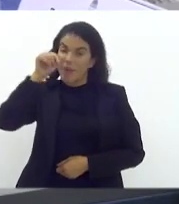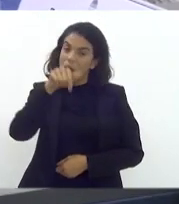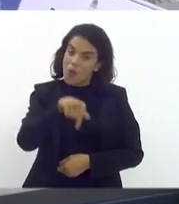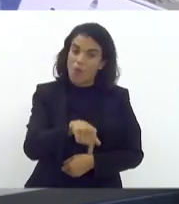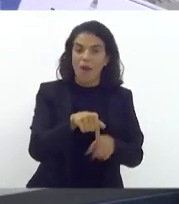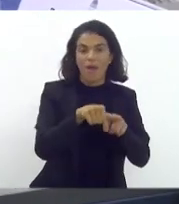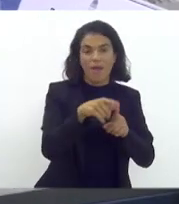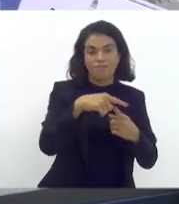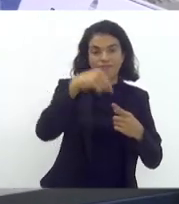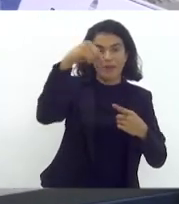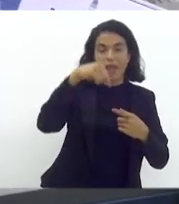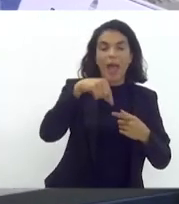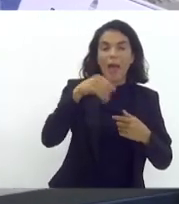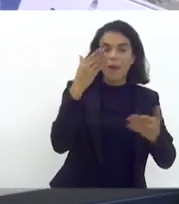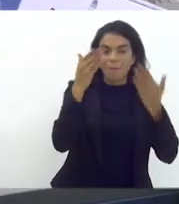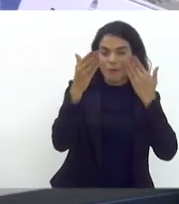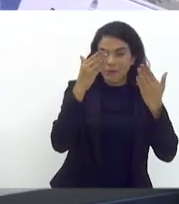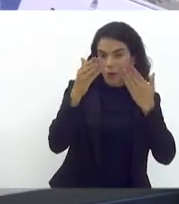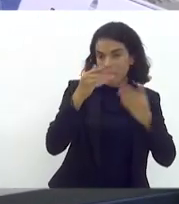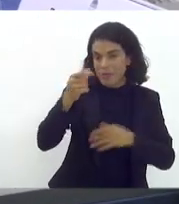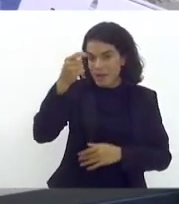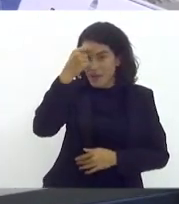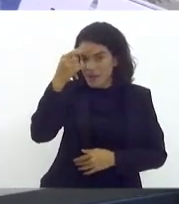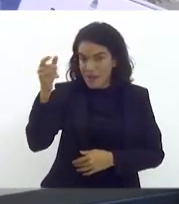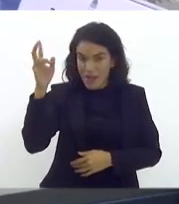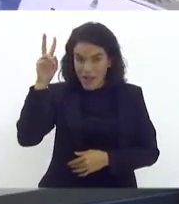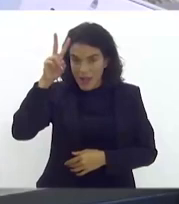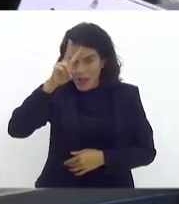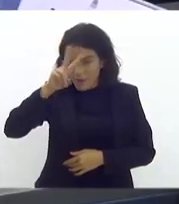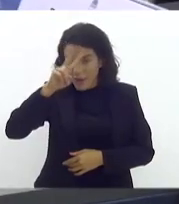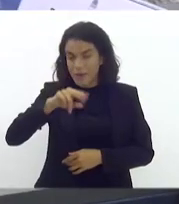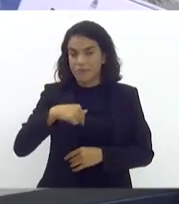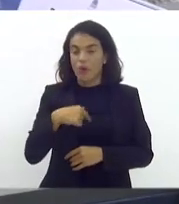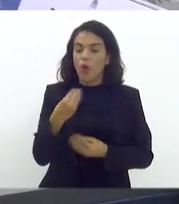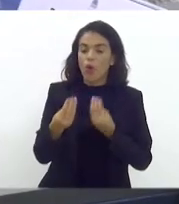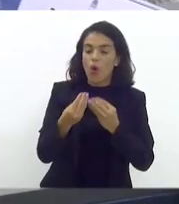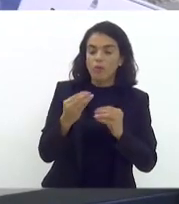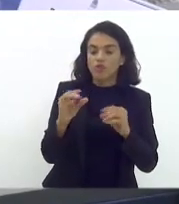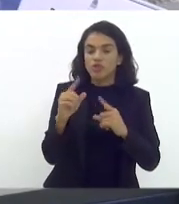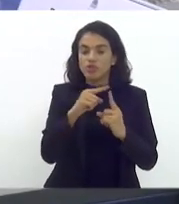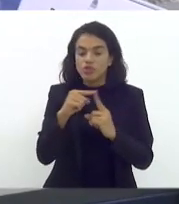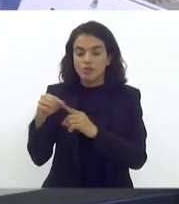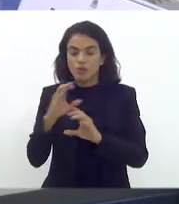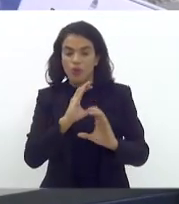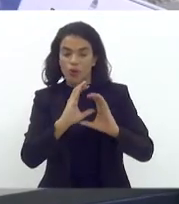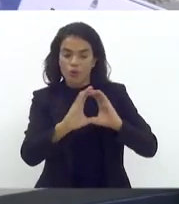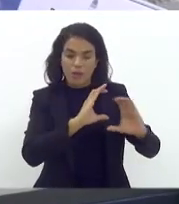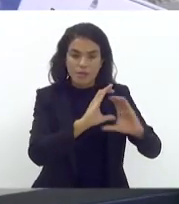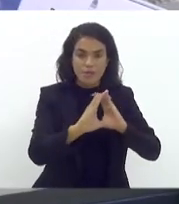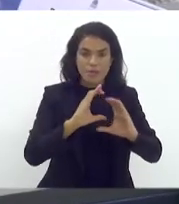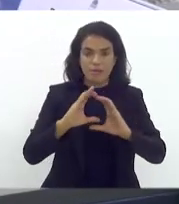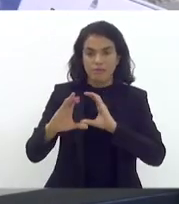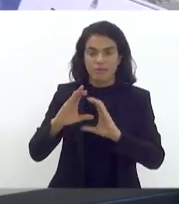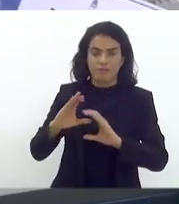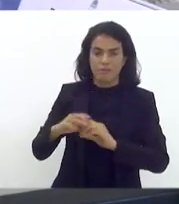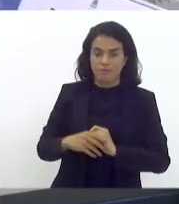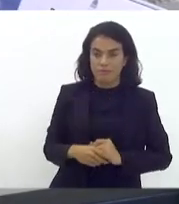do testemunho são eles que estudam memória aprendizado formas de comunicação isso é muito importante